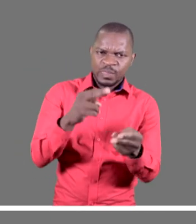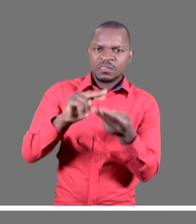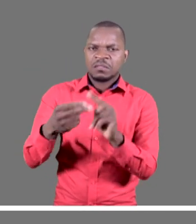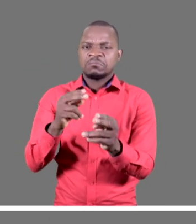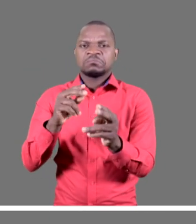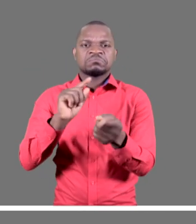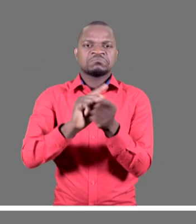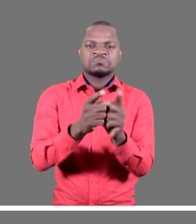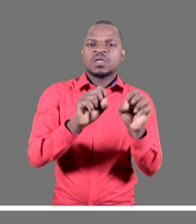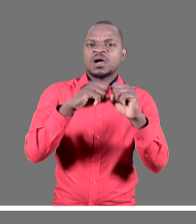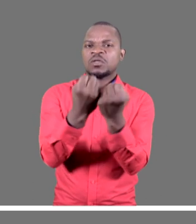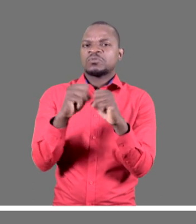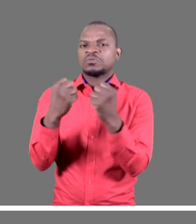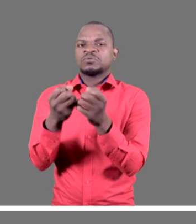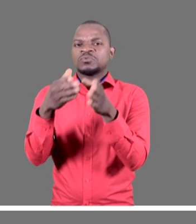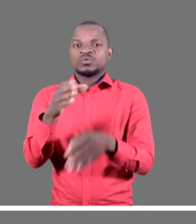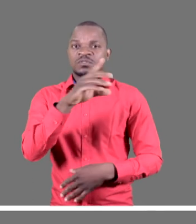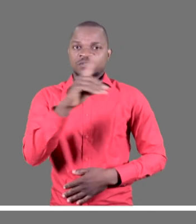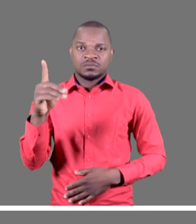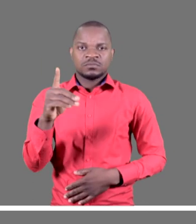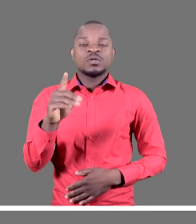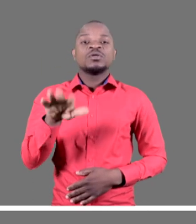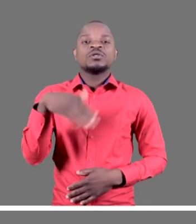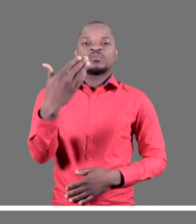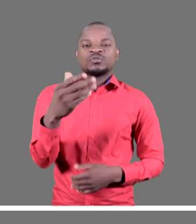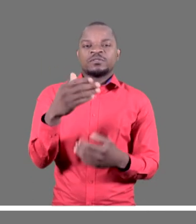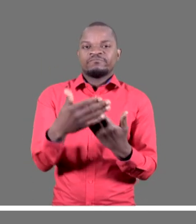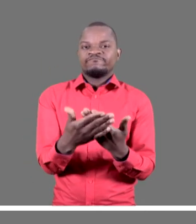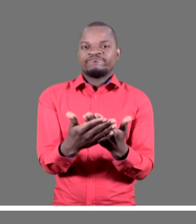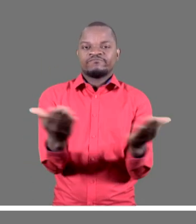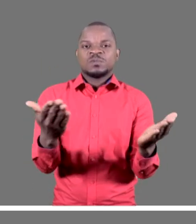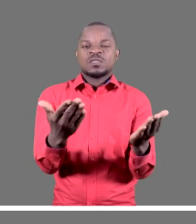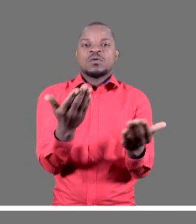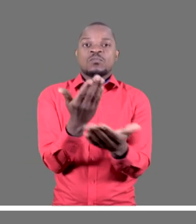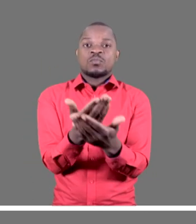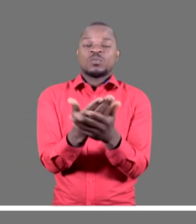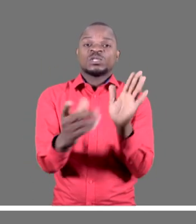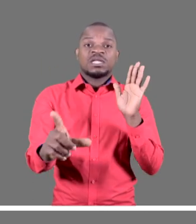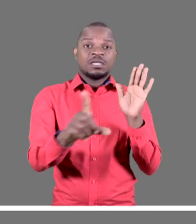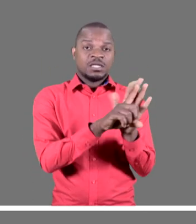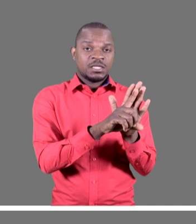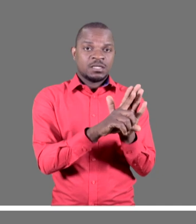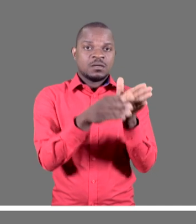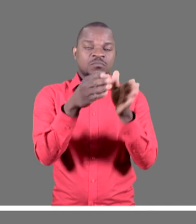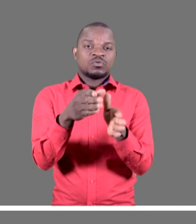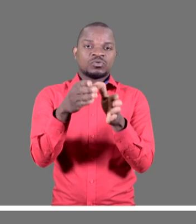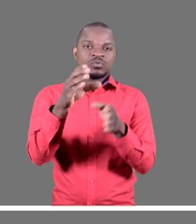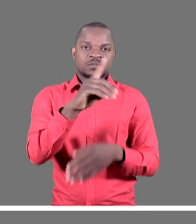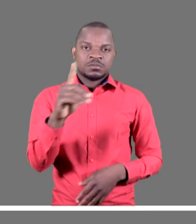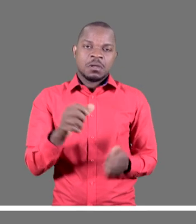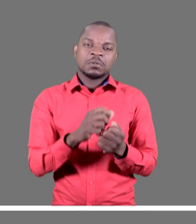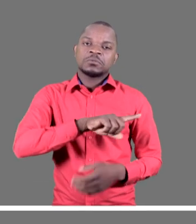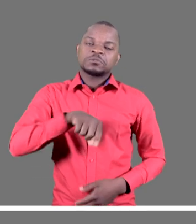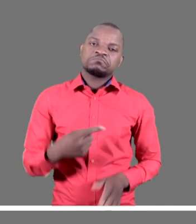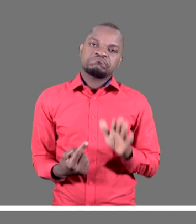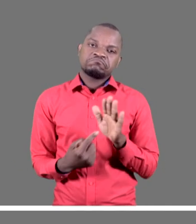com pessoas com deficiência, fez-se uma proposta, apresentou-se uma proposta de lei para pessoas com deficiência. Esperamos que